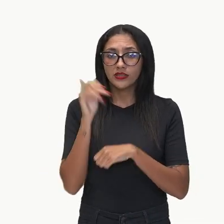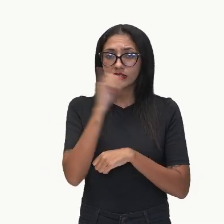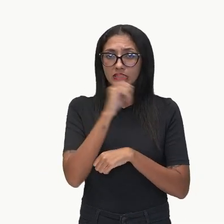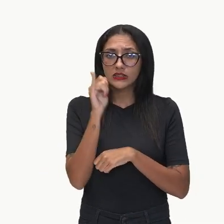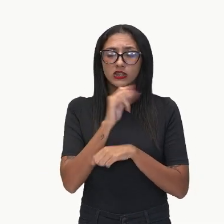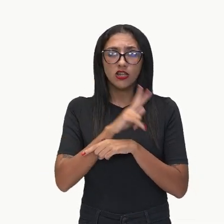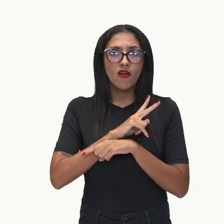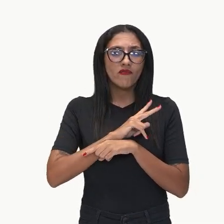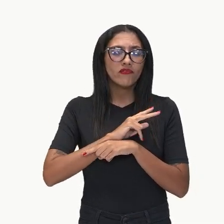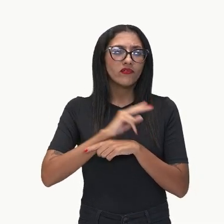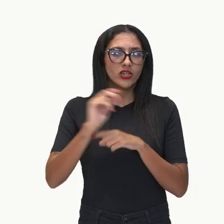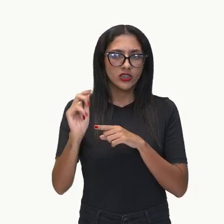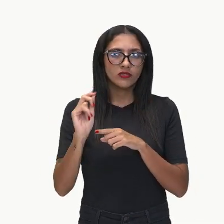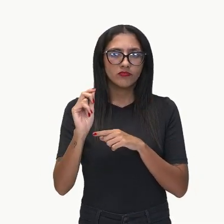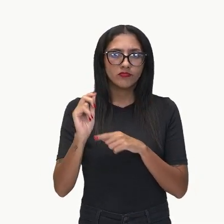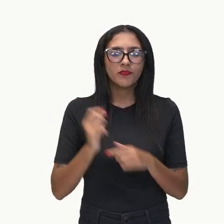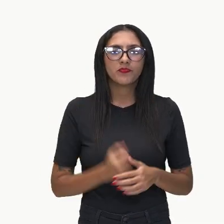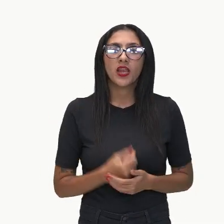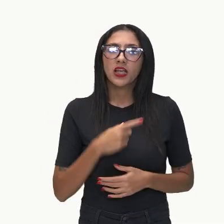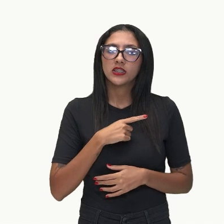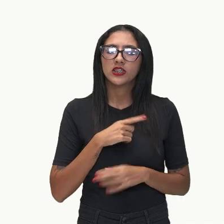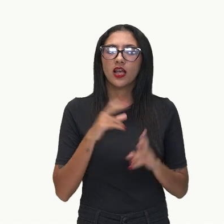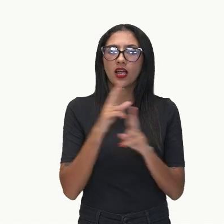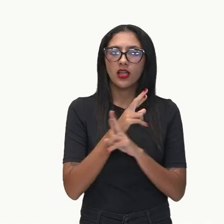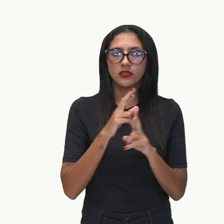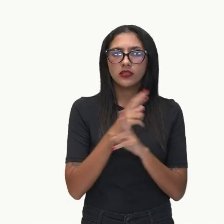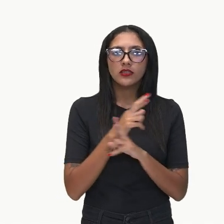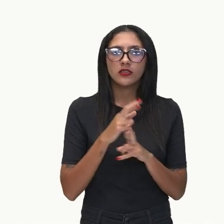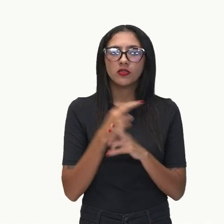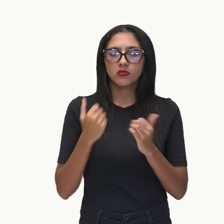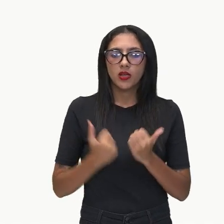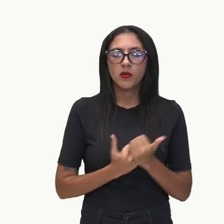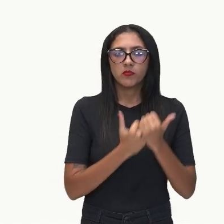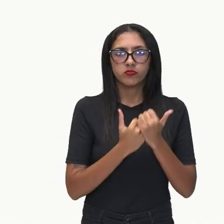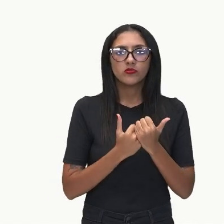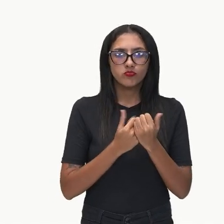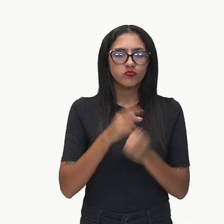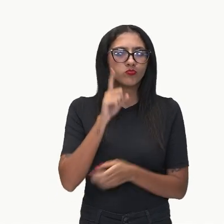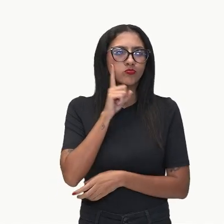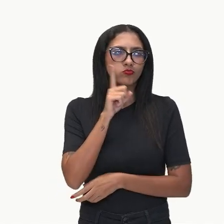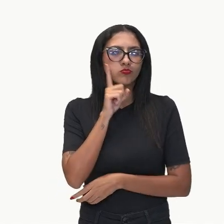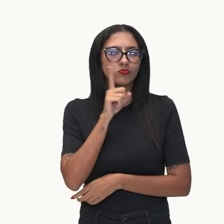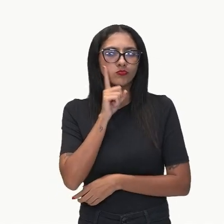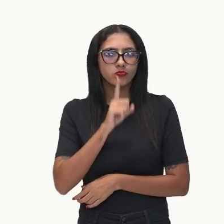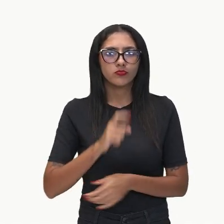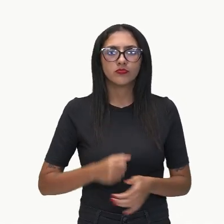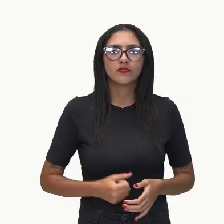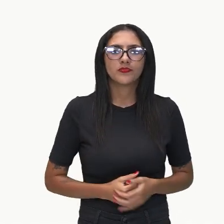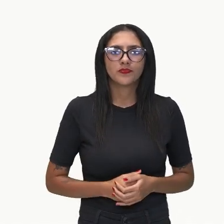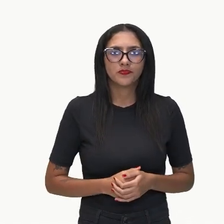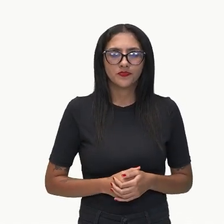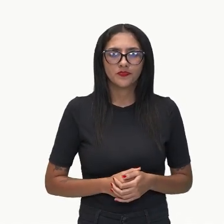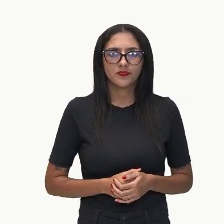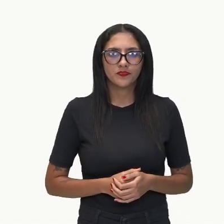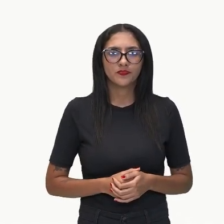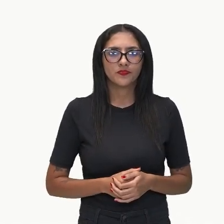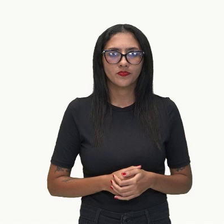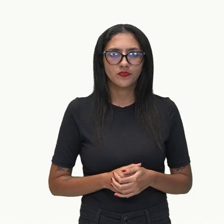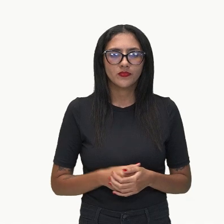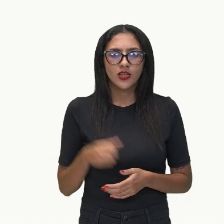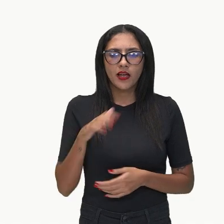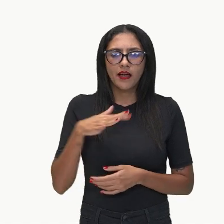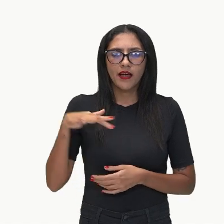principalmente representados pelos Estados Unidos, lá na campanha do combate que estava se dando lá em